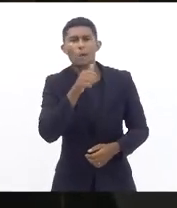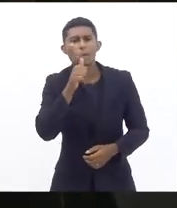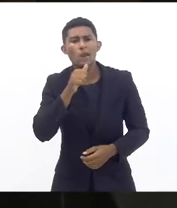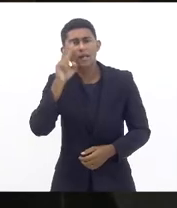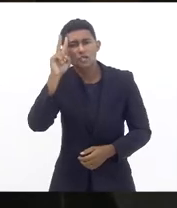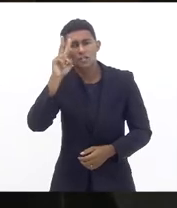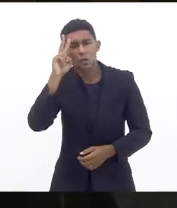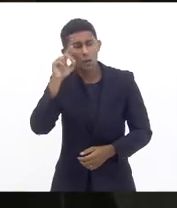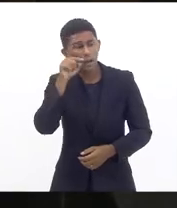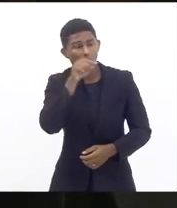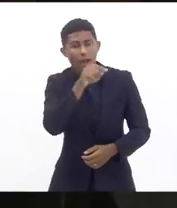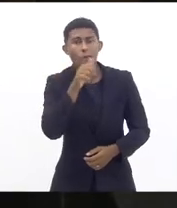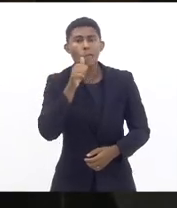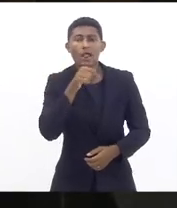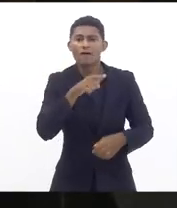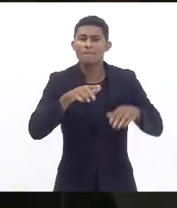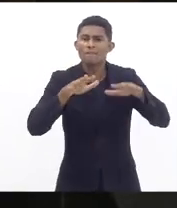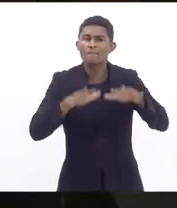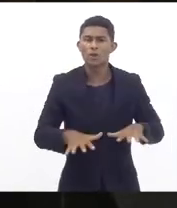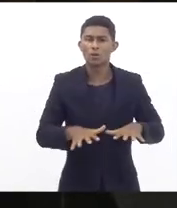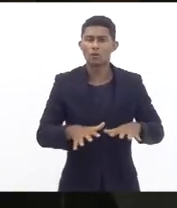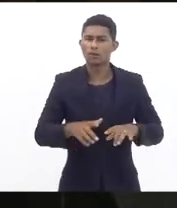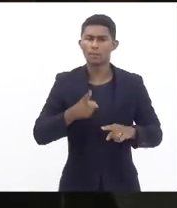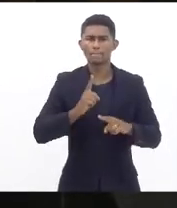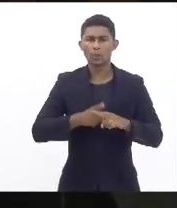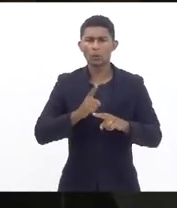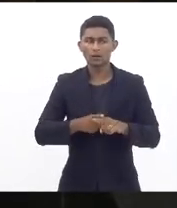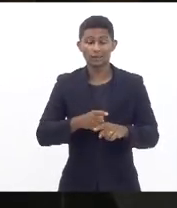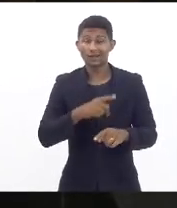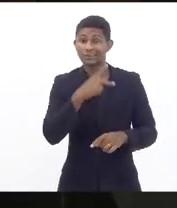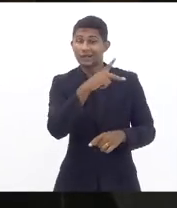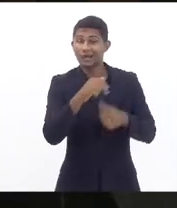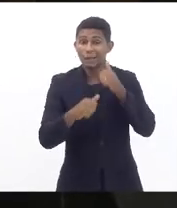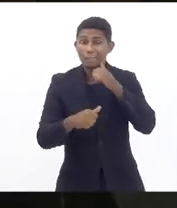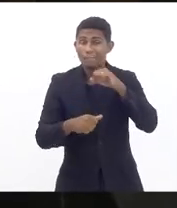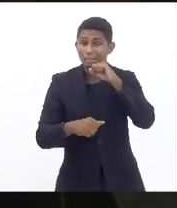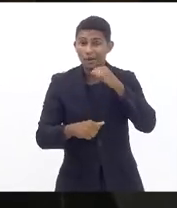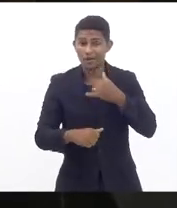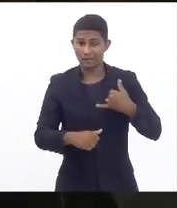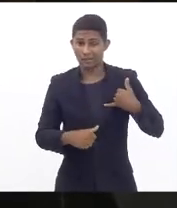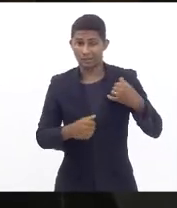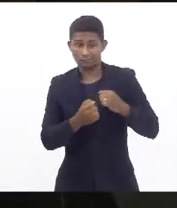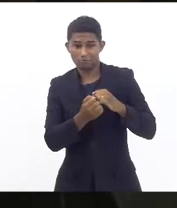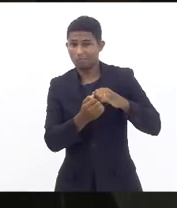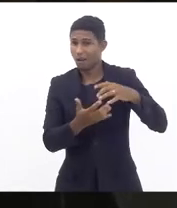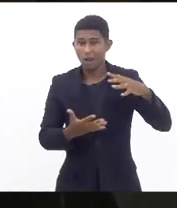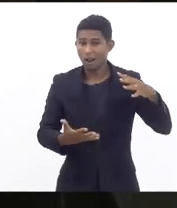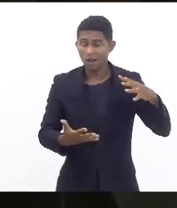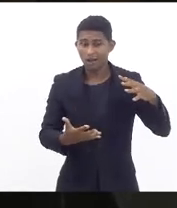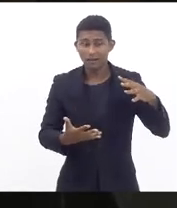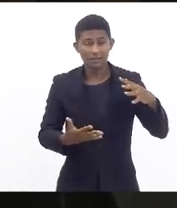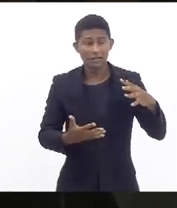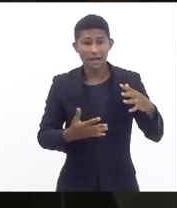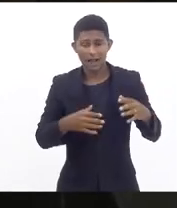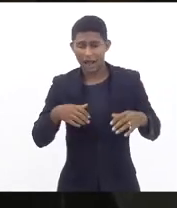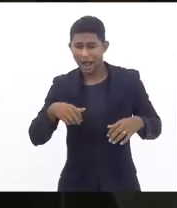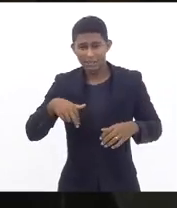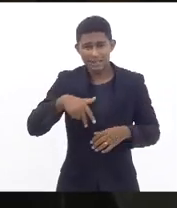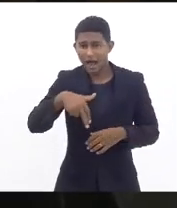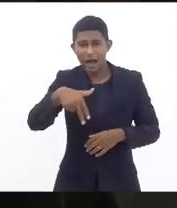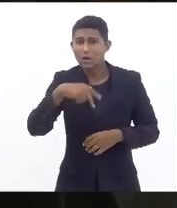mãe dela já não consegue mais se locomover, mandou o filho para tomar conta da mãe. Você veja que...